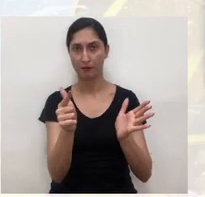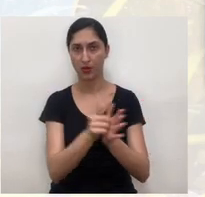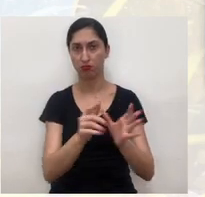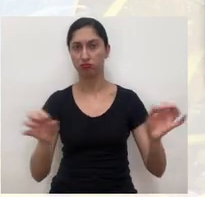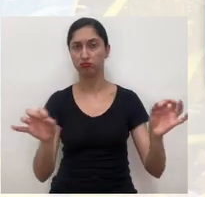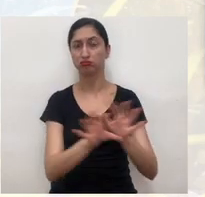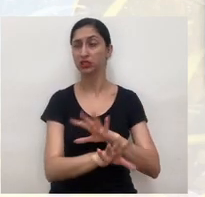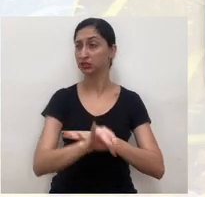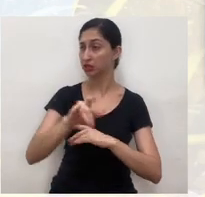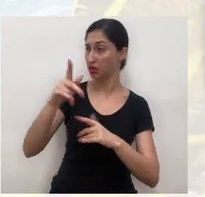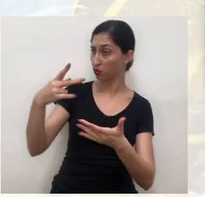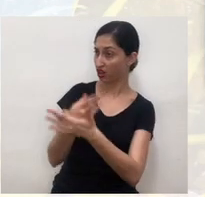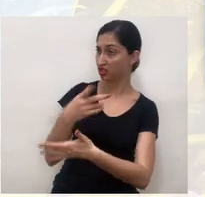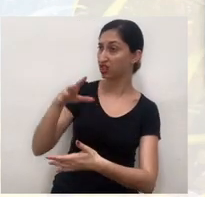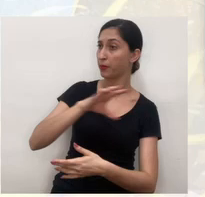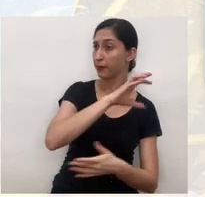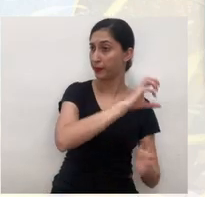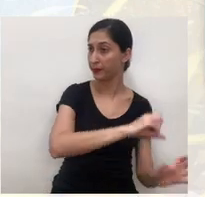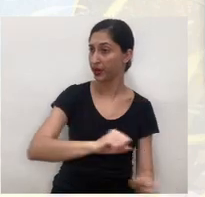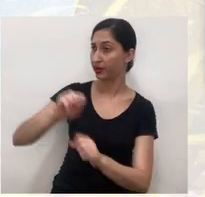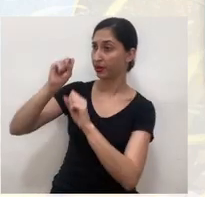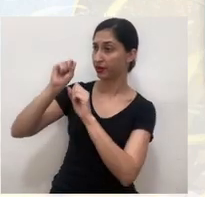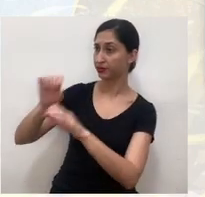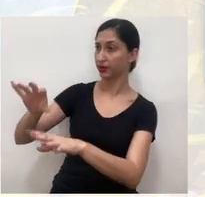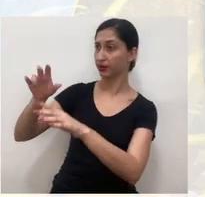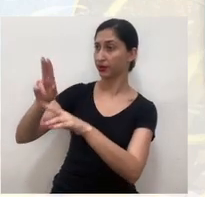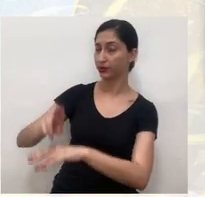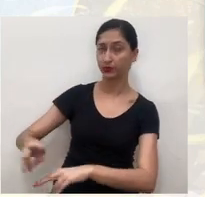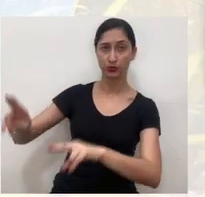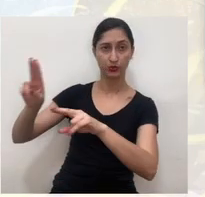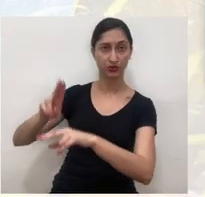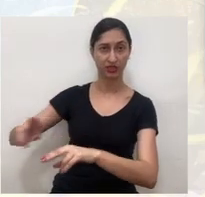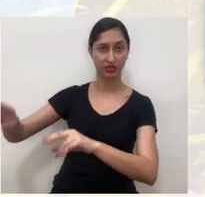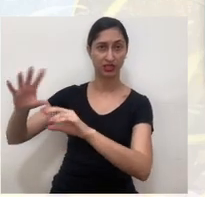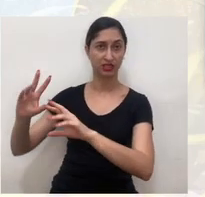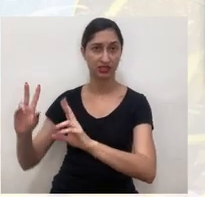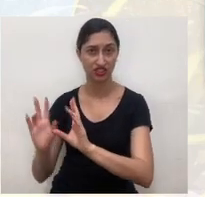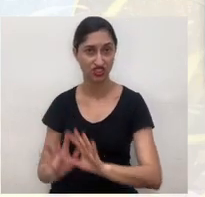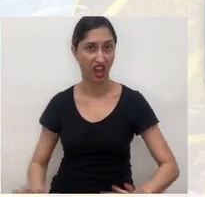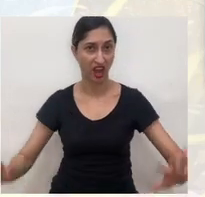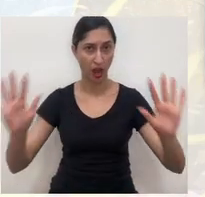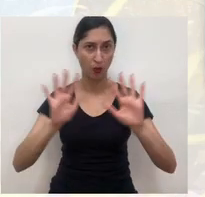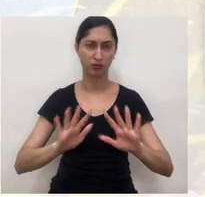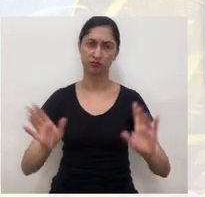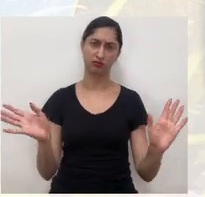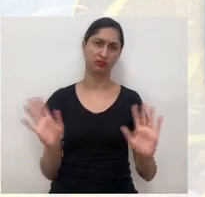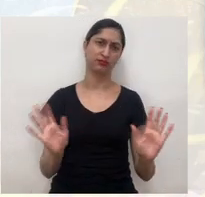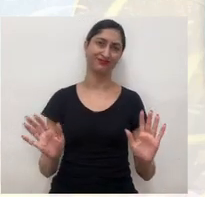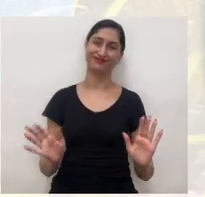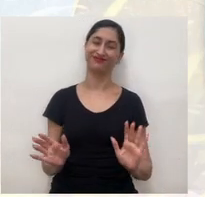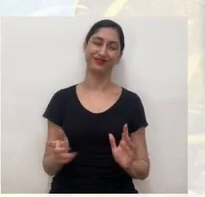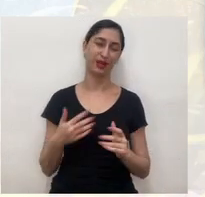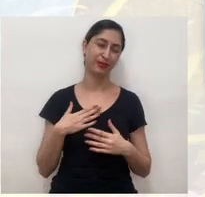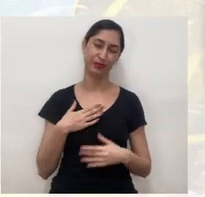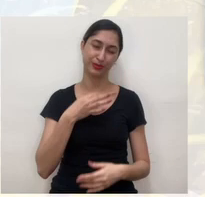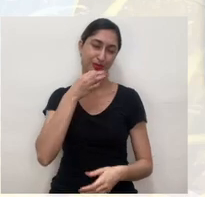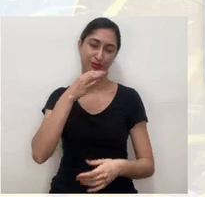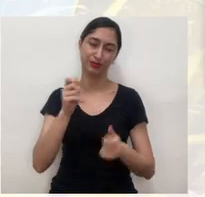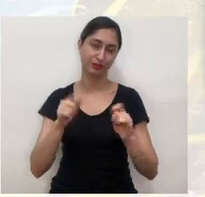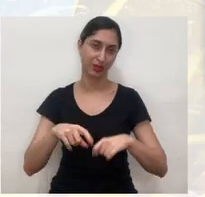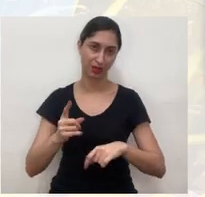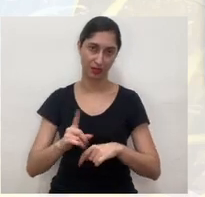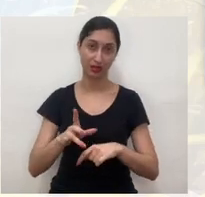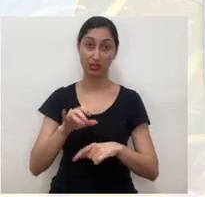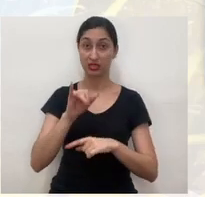algum lugar, pegar aquilo ali e aplicar como receita. Eu acho que, se o jardim é tombado, deveria haver um